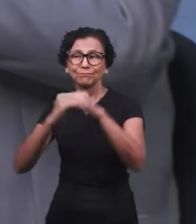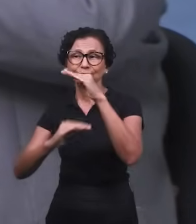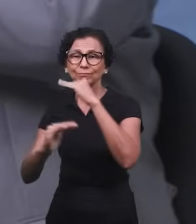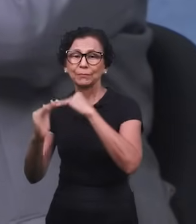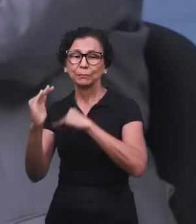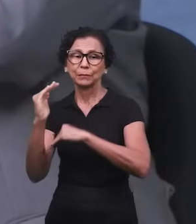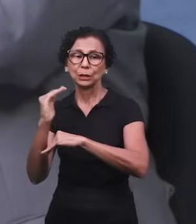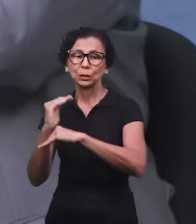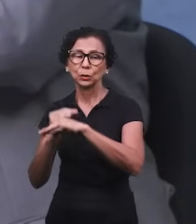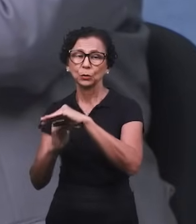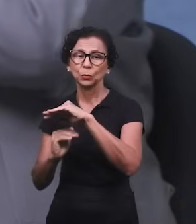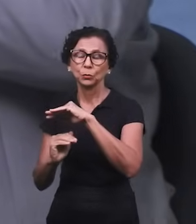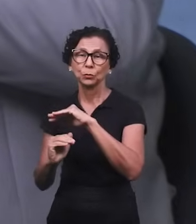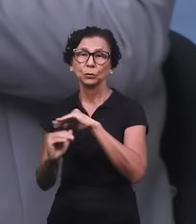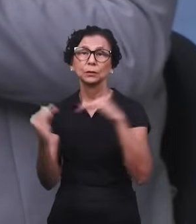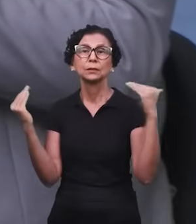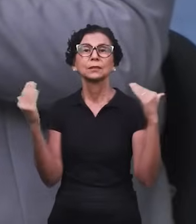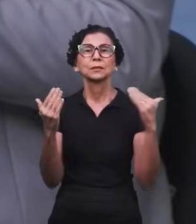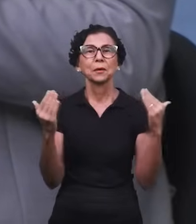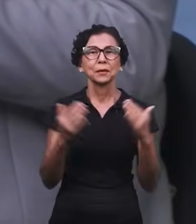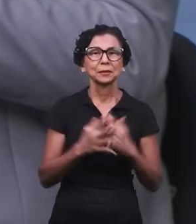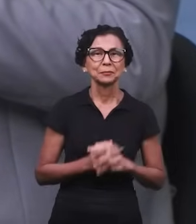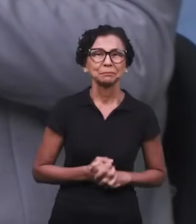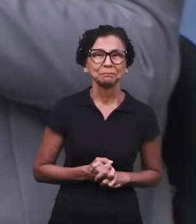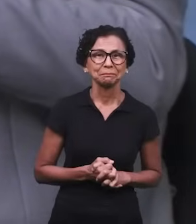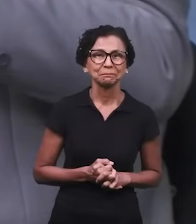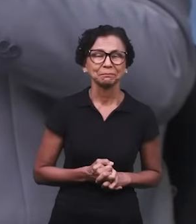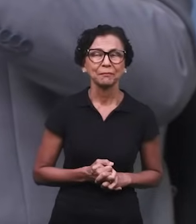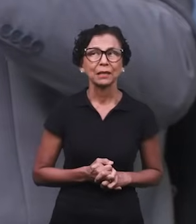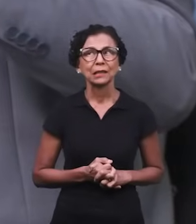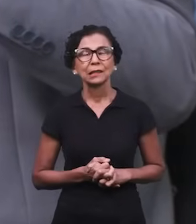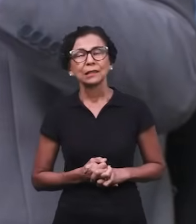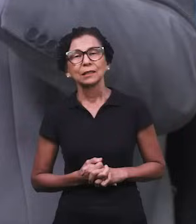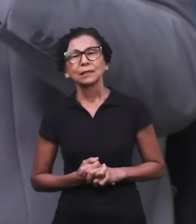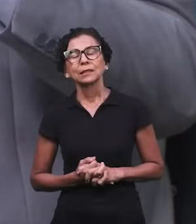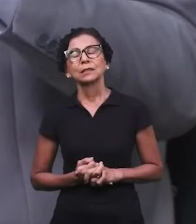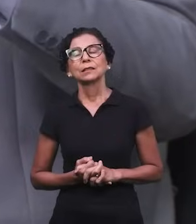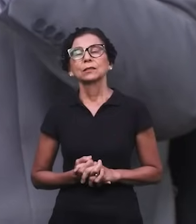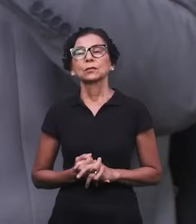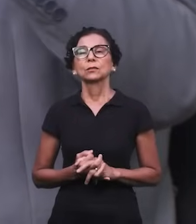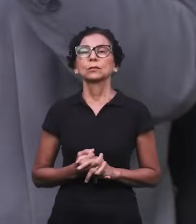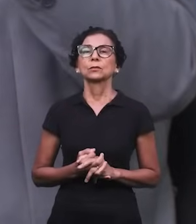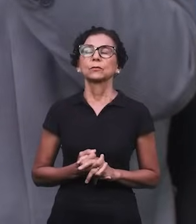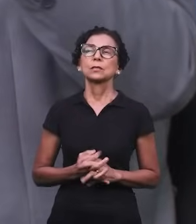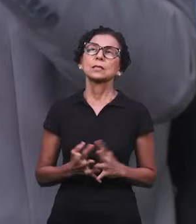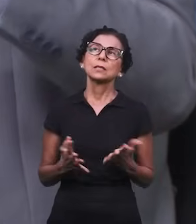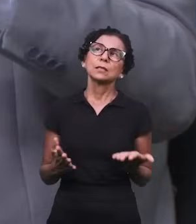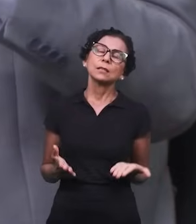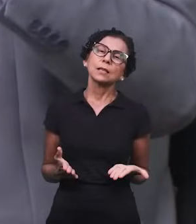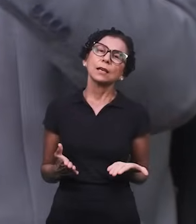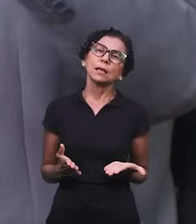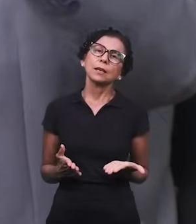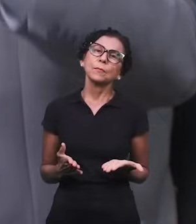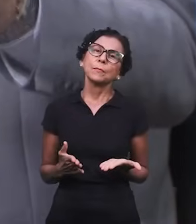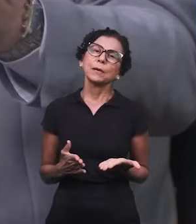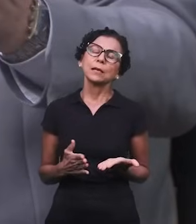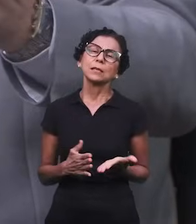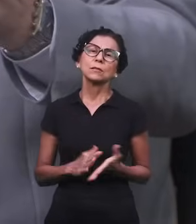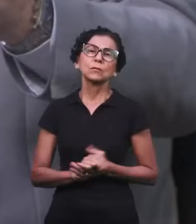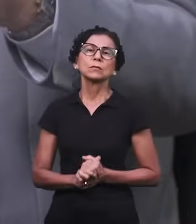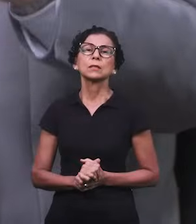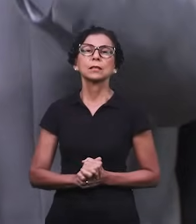mercado, dentro desse aspecto que o pastor Adriano colocou aqui, quando você parte do pressuposto de